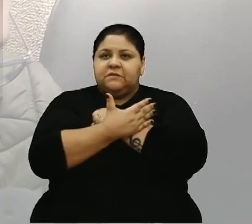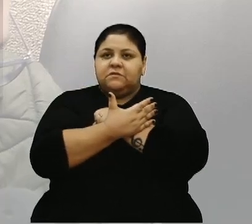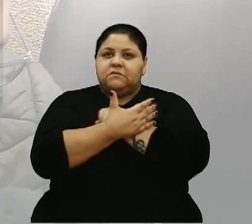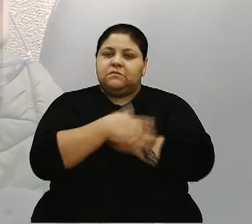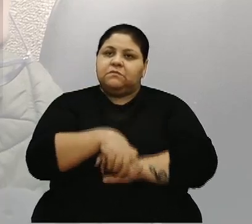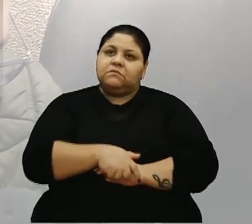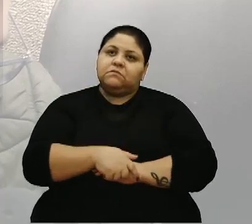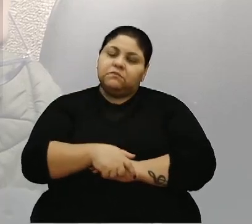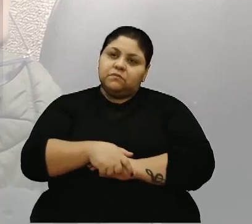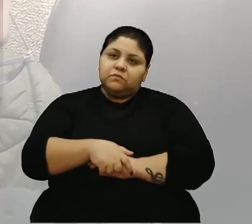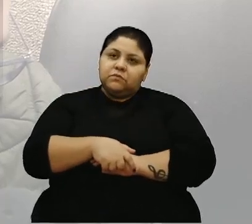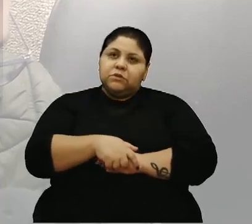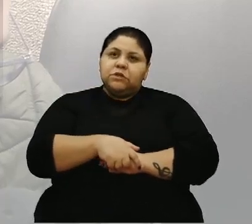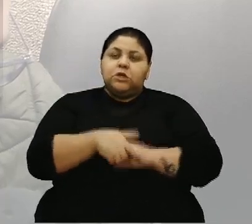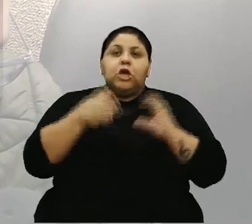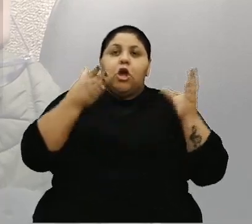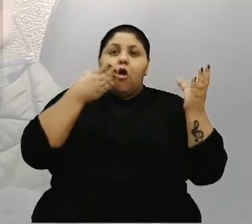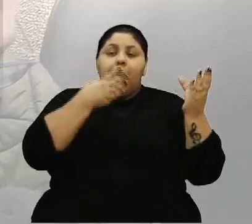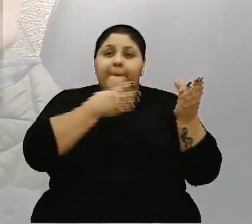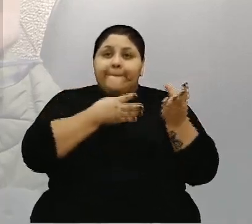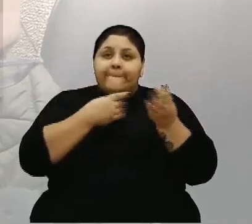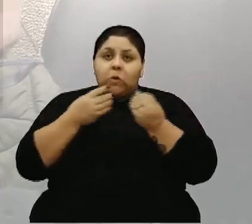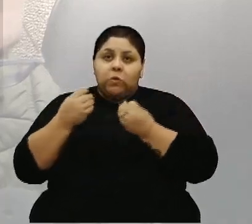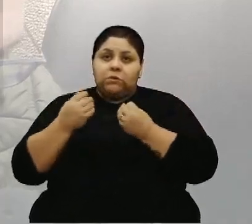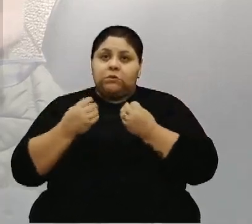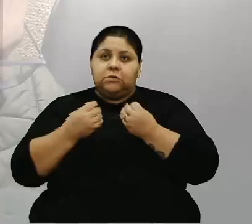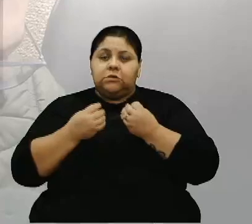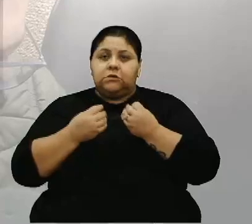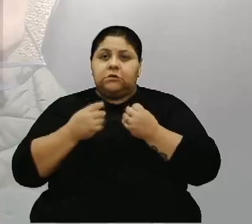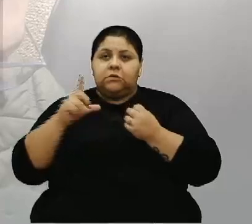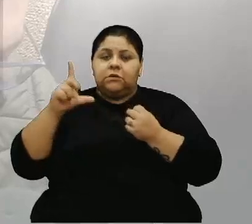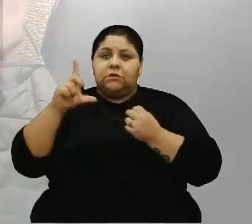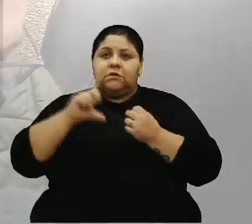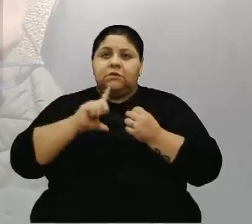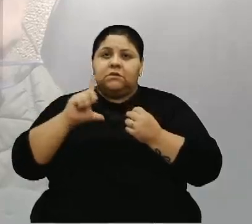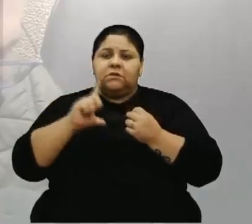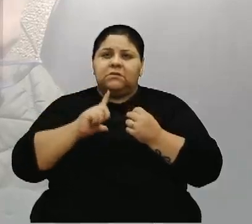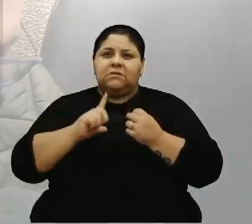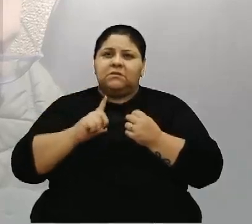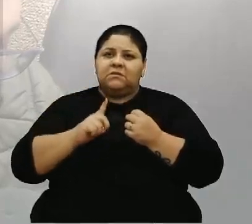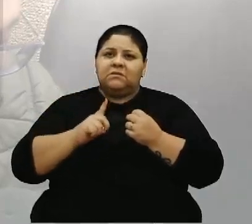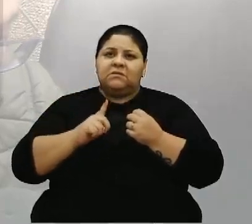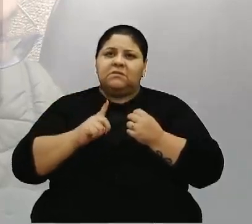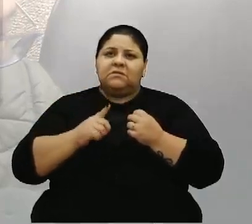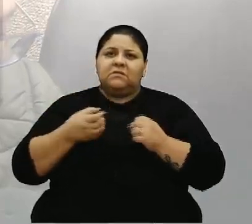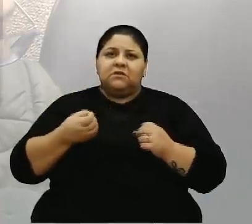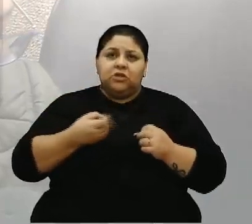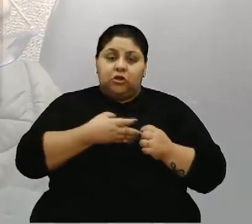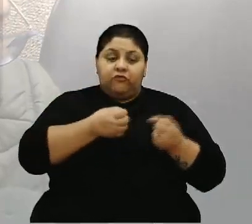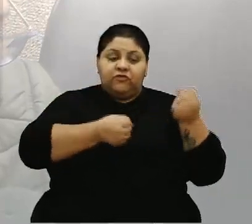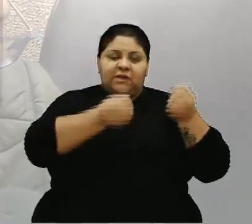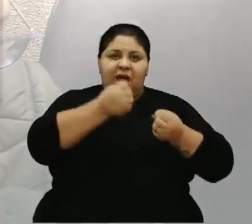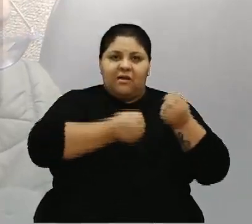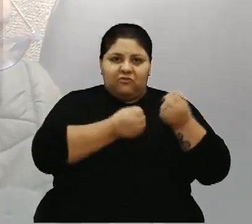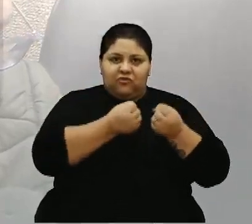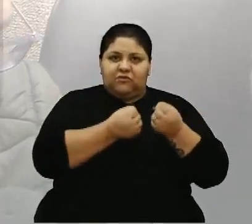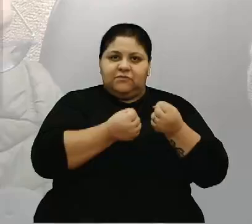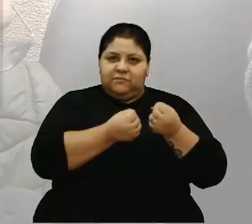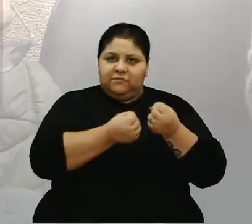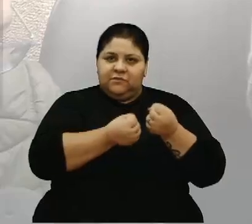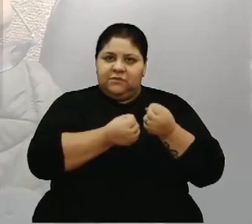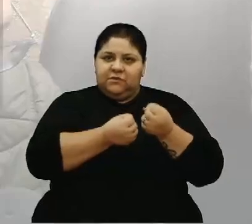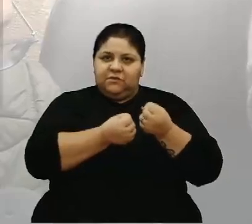E muitos deles haviam investido em novos carros e